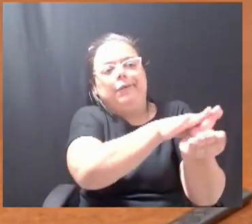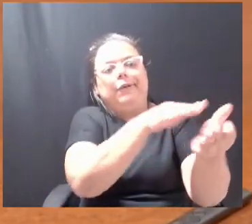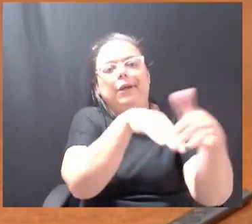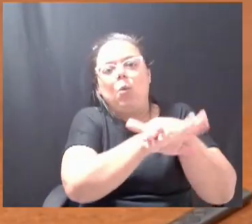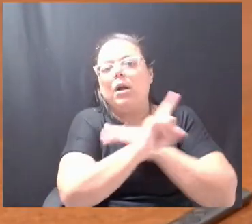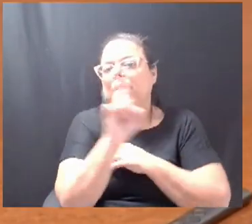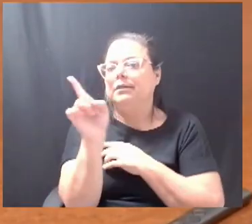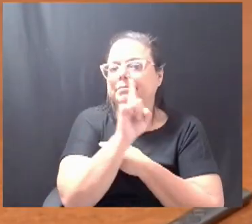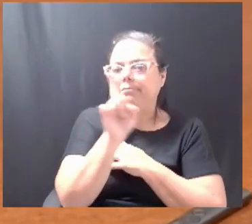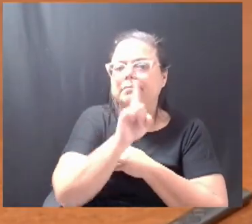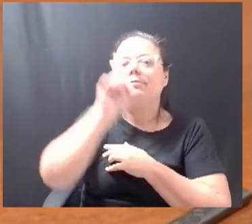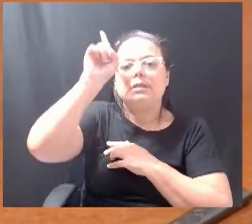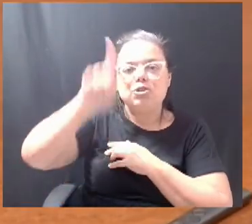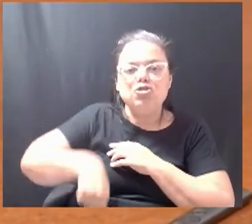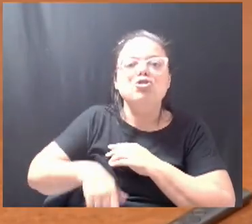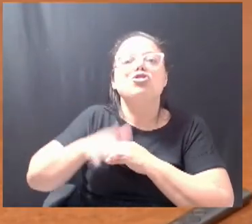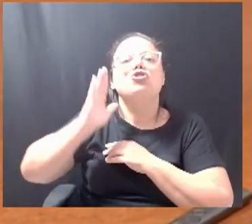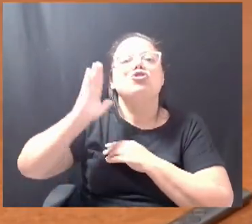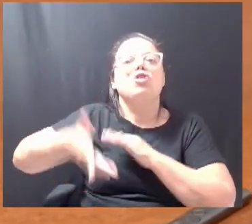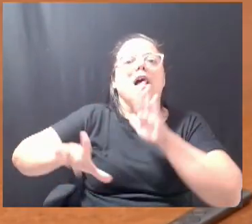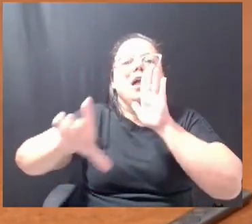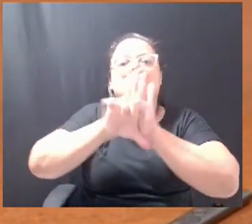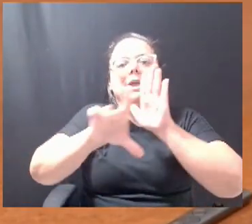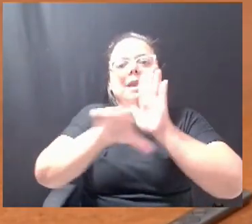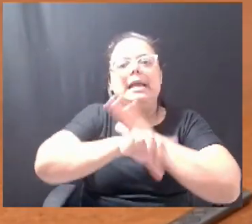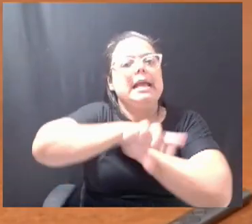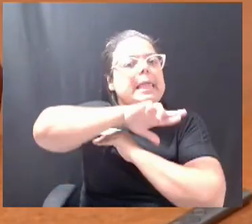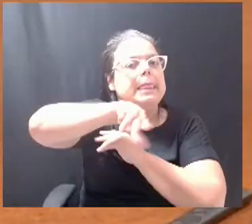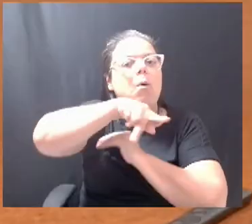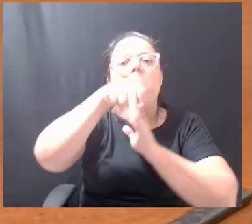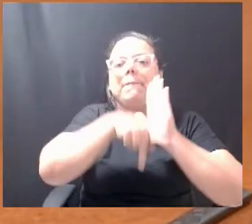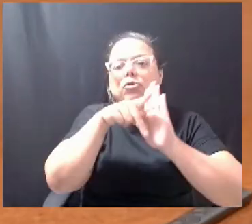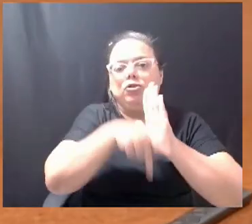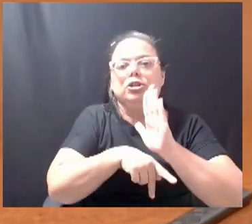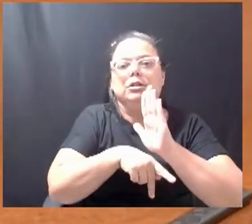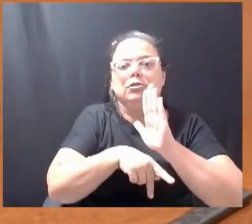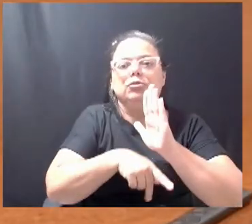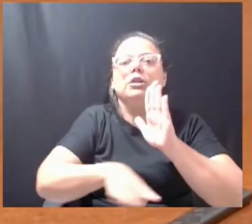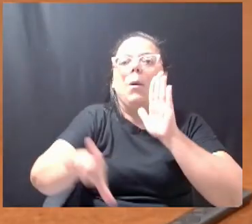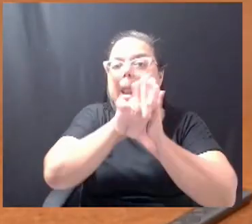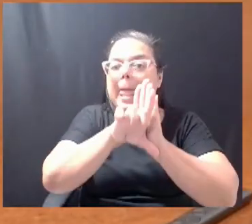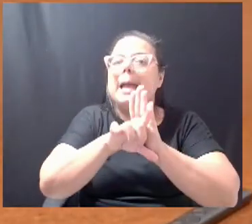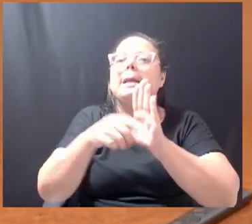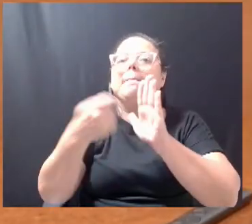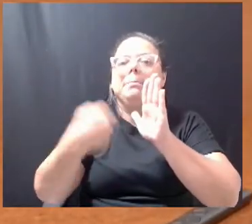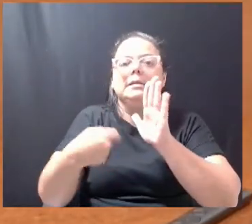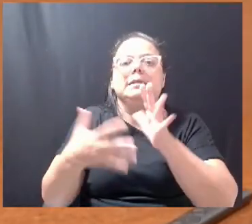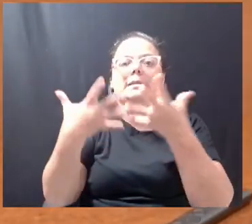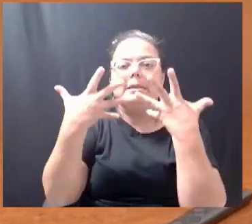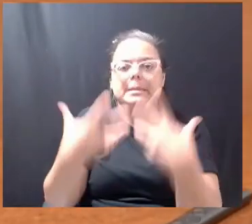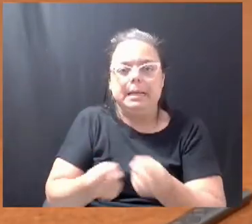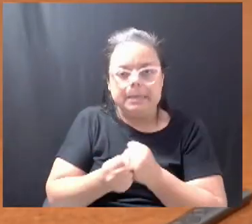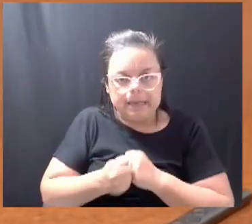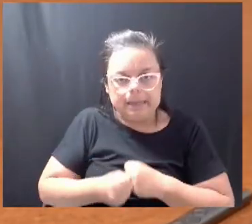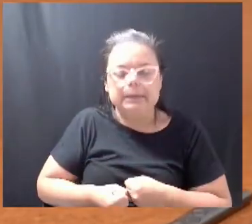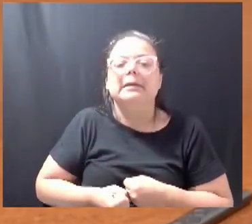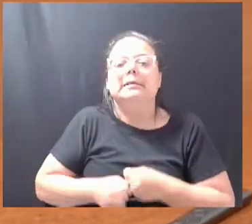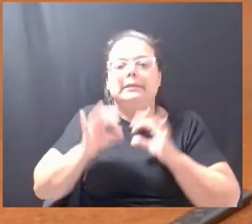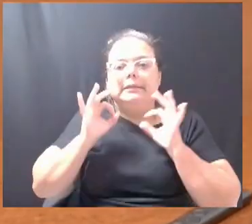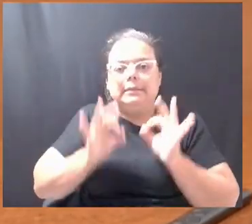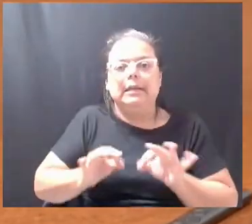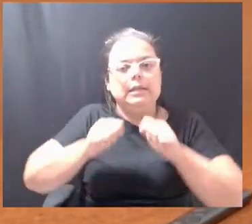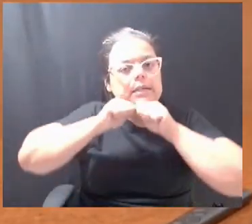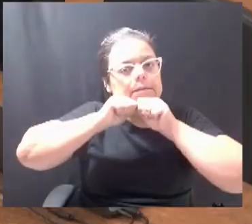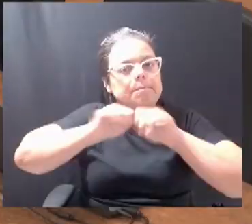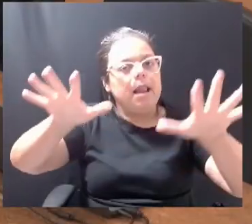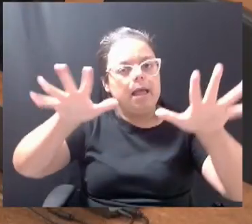Sim. Ela já é uma lei, ela não é um projeto, ela já é uma lei e ela precisa pegar. Sim. Ela precisa ser uma catapora. Engavetadores. E você sabe que eu acho que